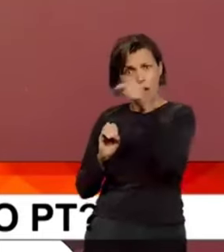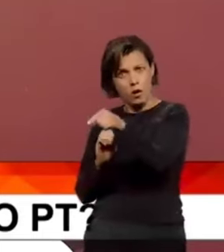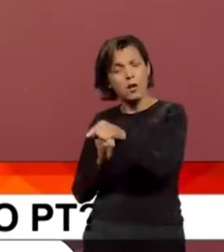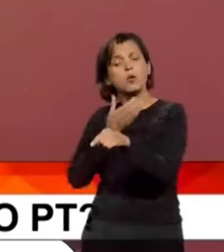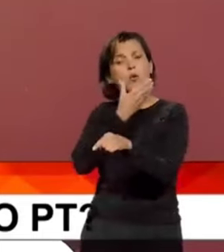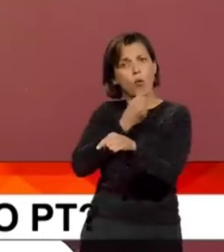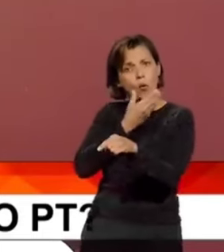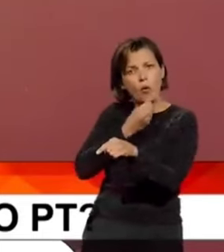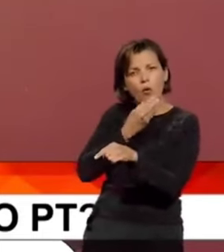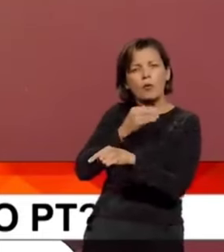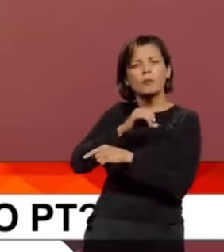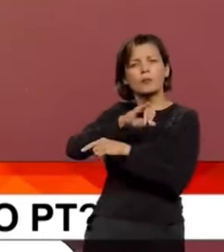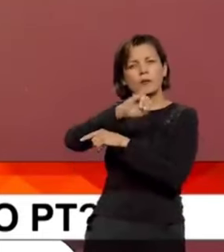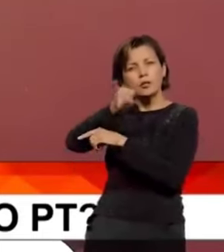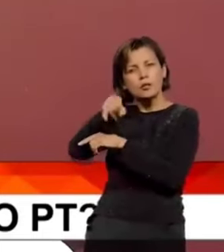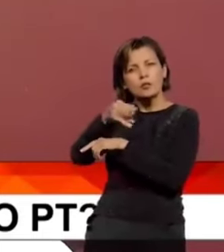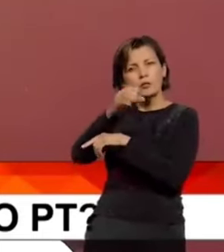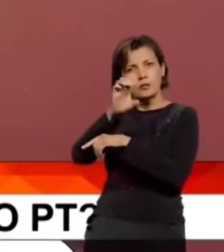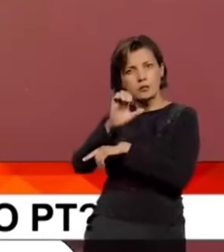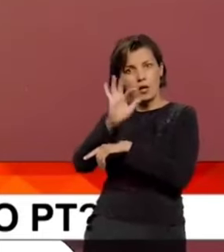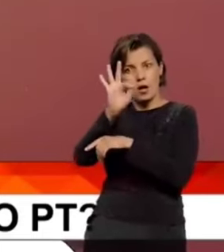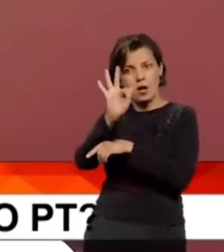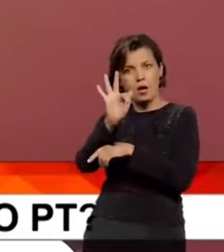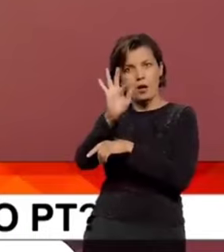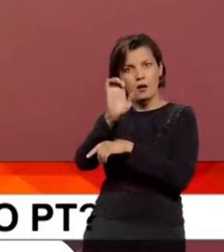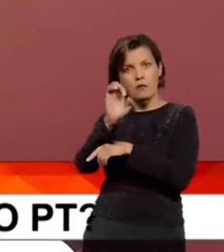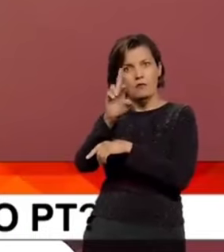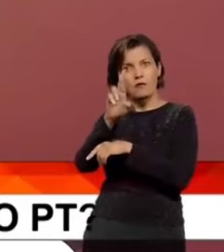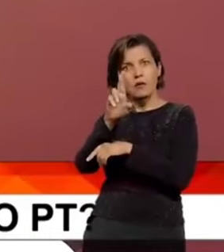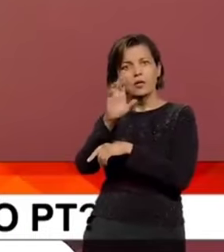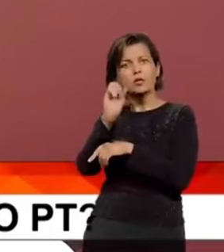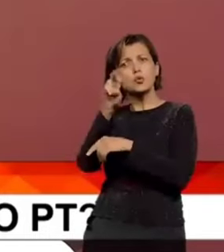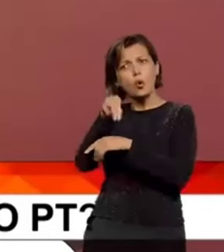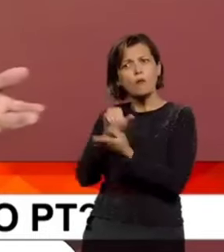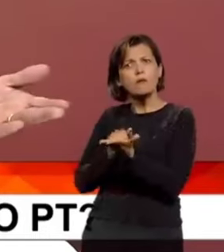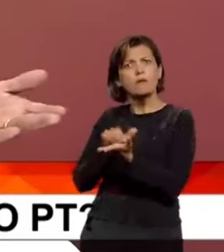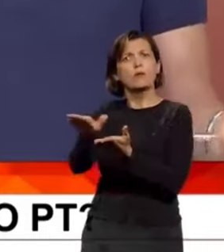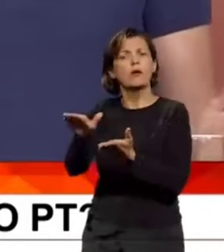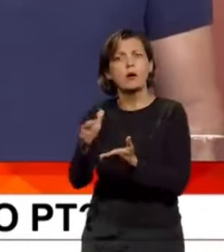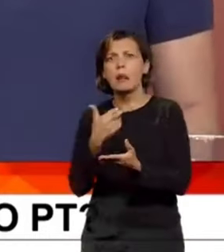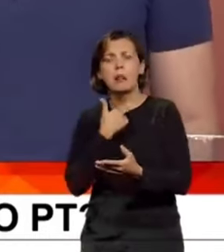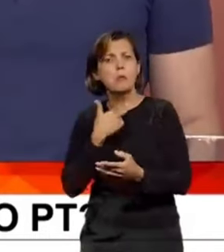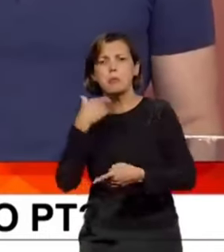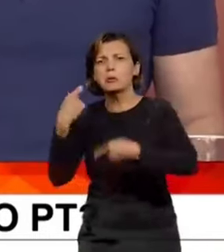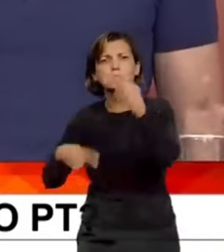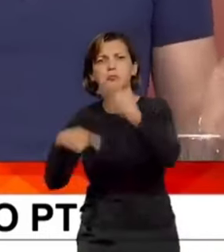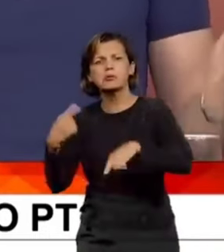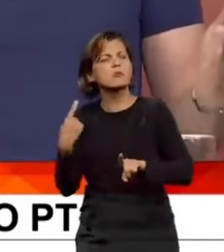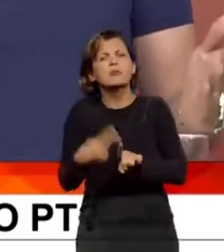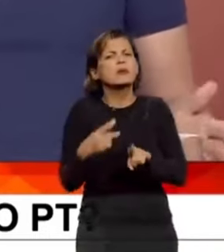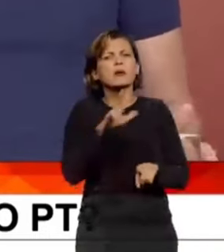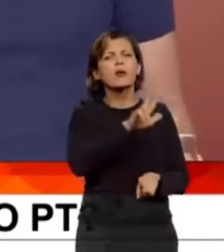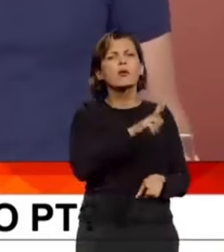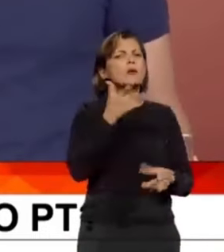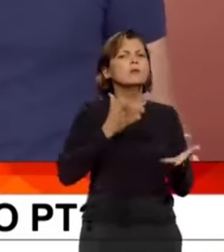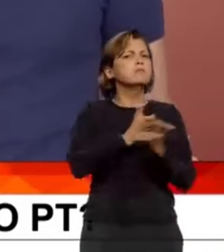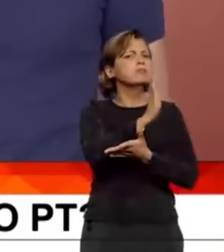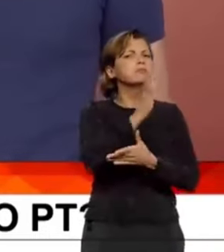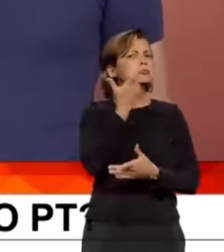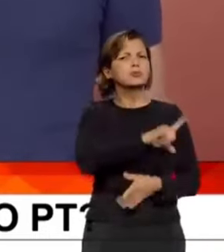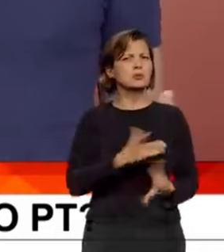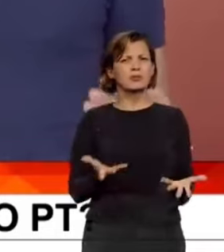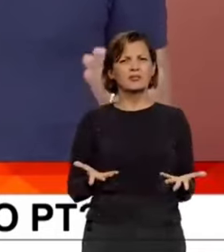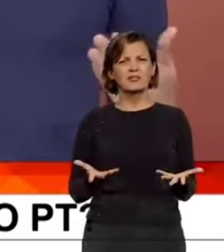nem Certidão Criminal Negativa não tem não faz sentido um negócio desse gente o Brasil está